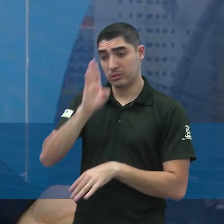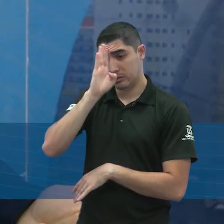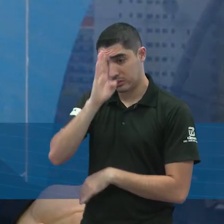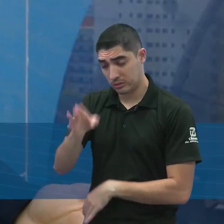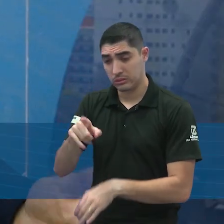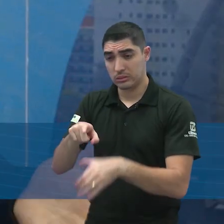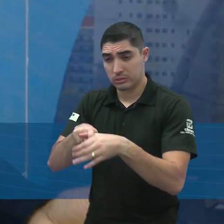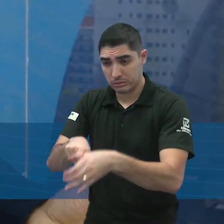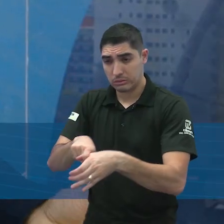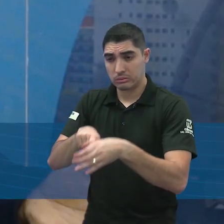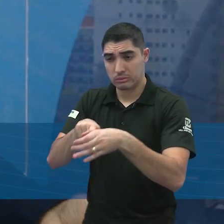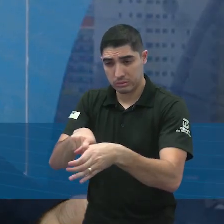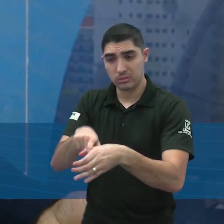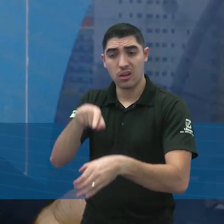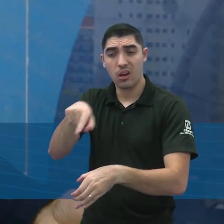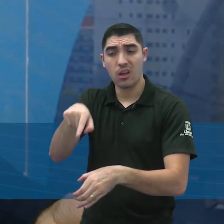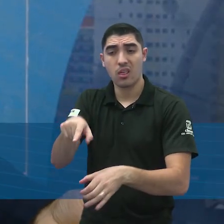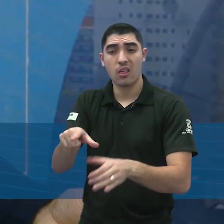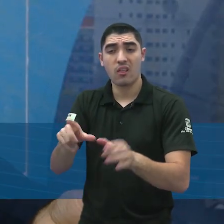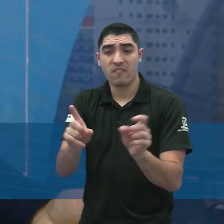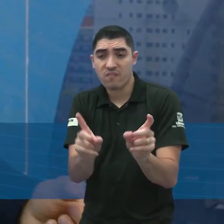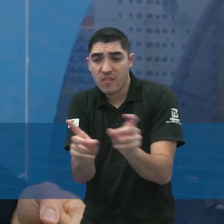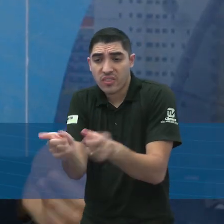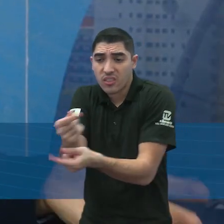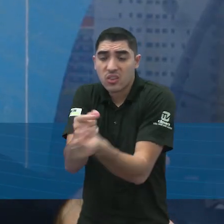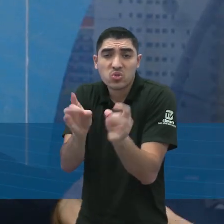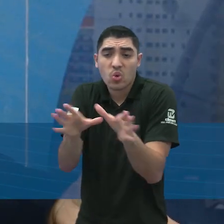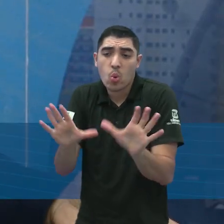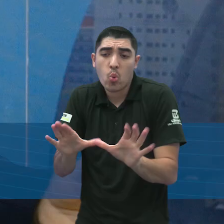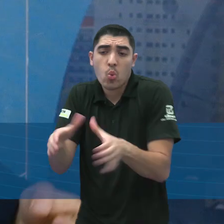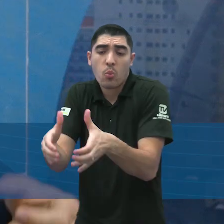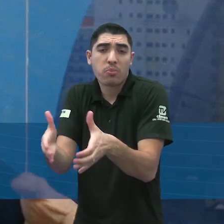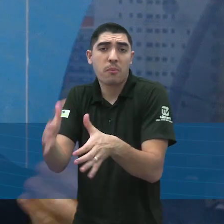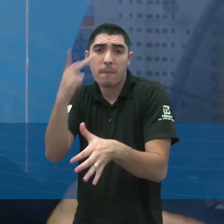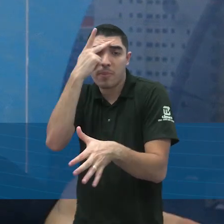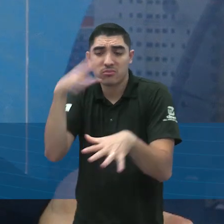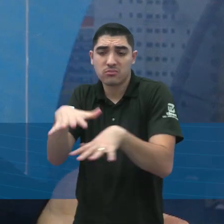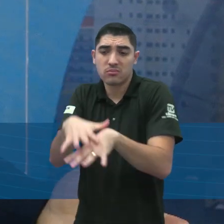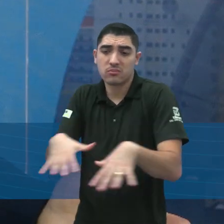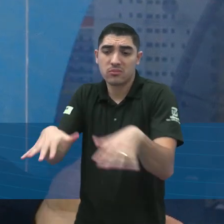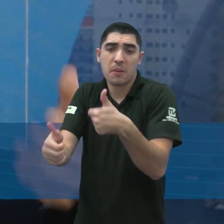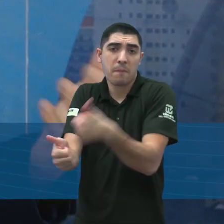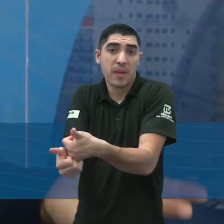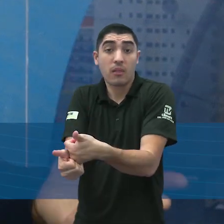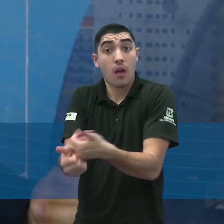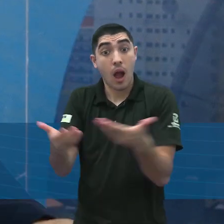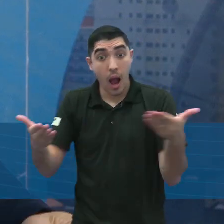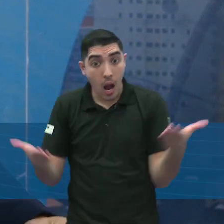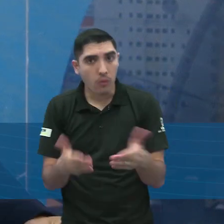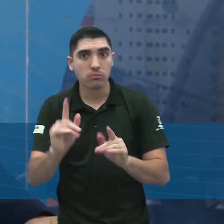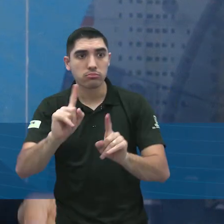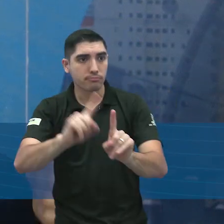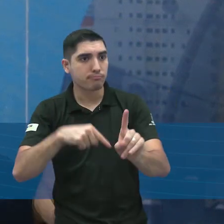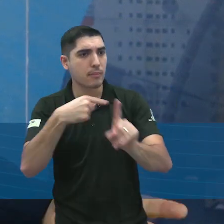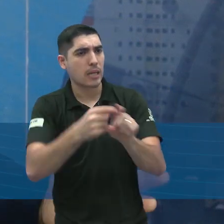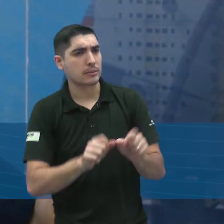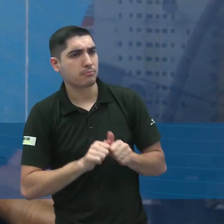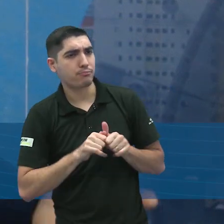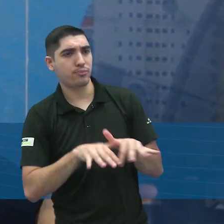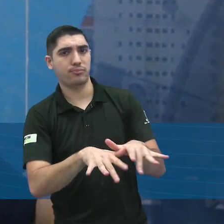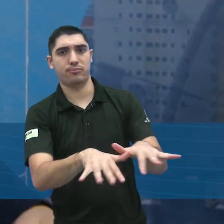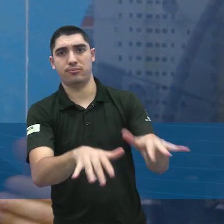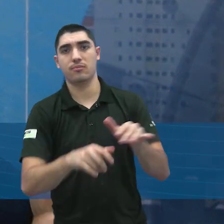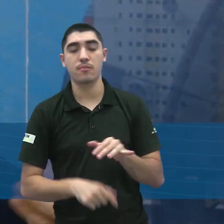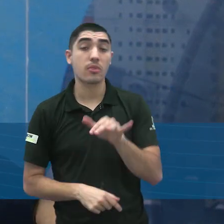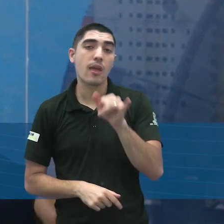o comércio ele estava limitado, né, àquela população, hoje ele consiga atingir um público muito maior. Por